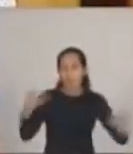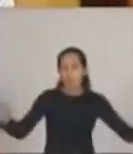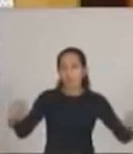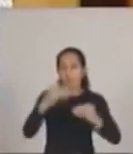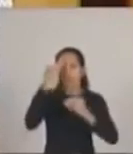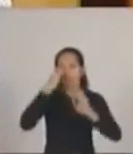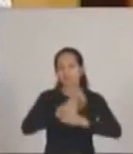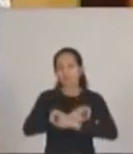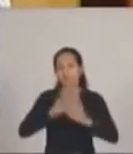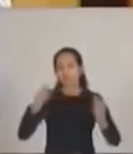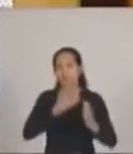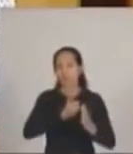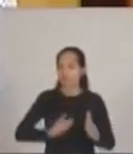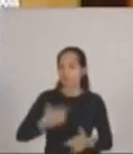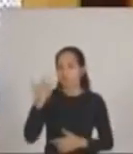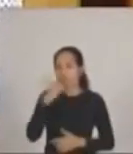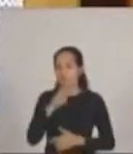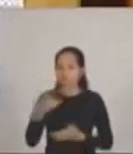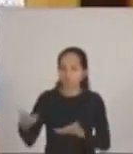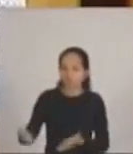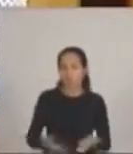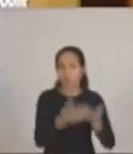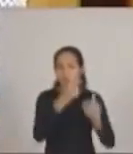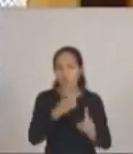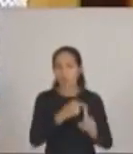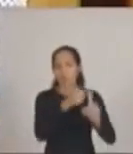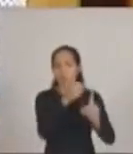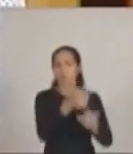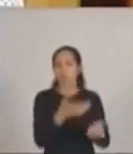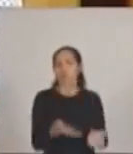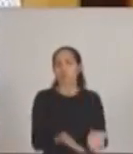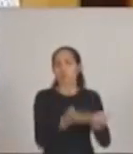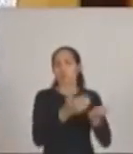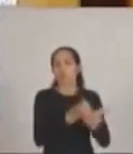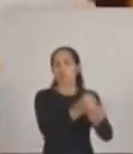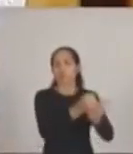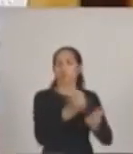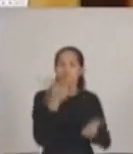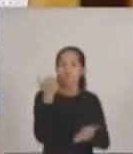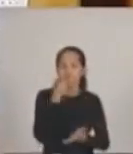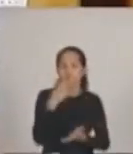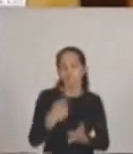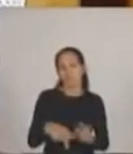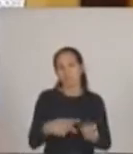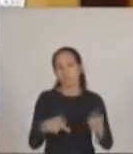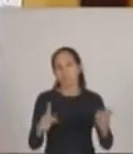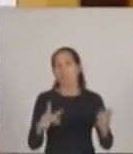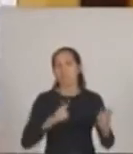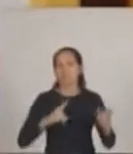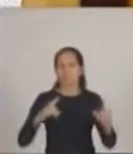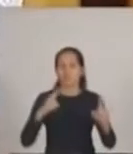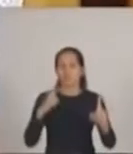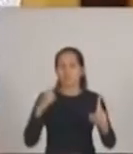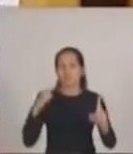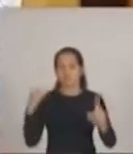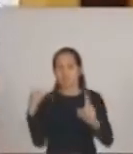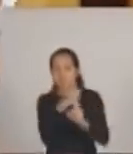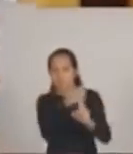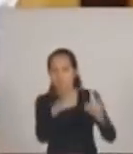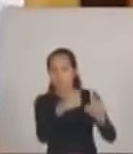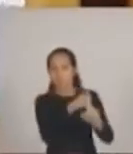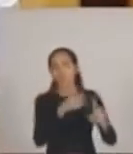venha favorecer as mulheres de nosso Estado e as vítimas de violência, das mais diversas violências, de acidentes, que não têm